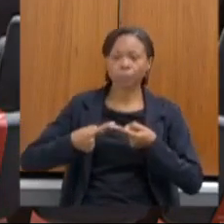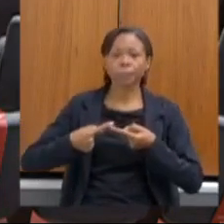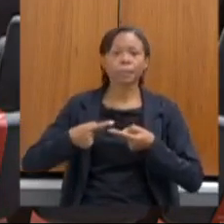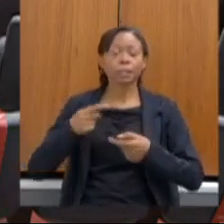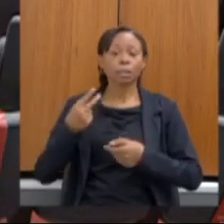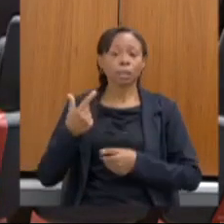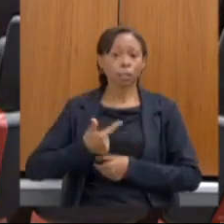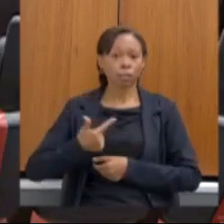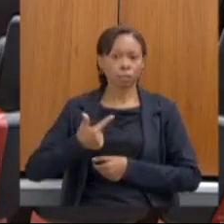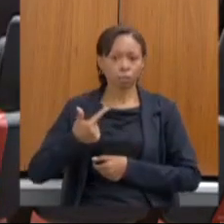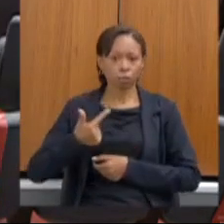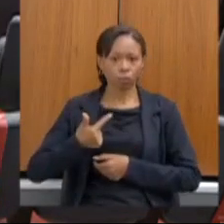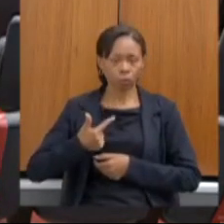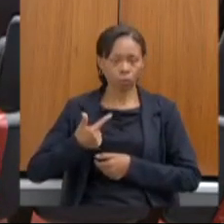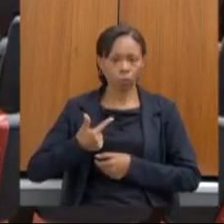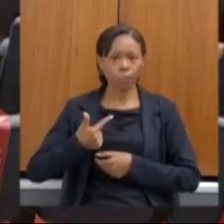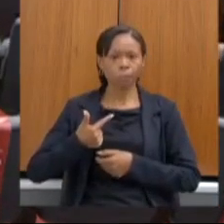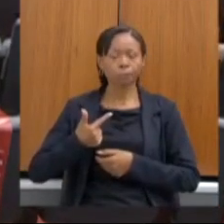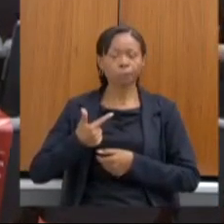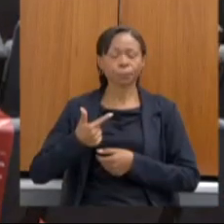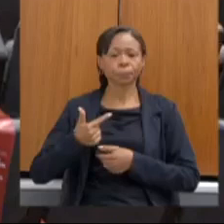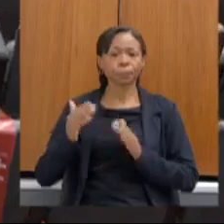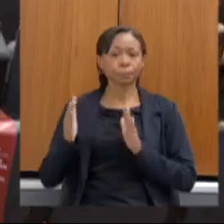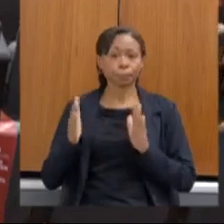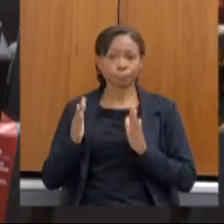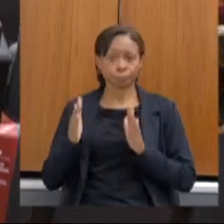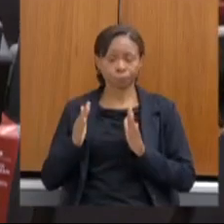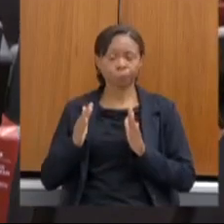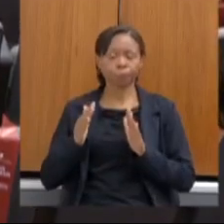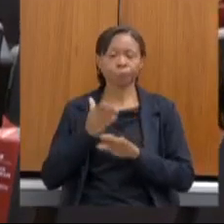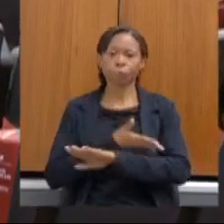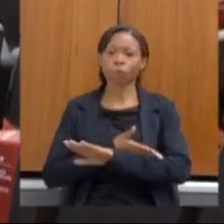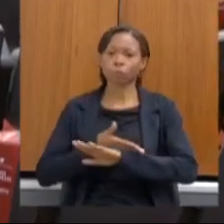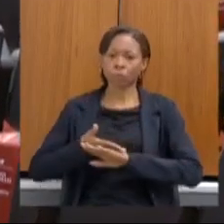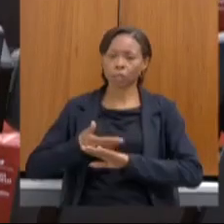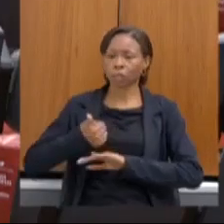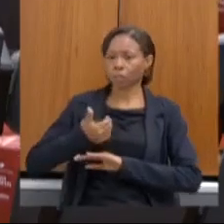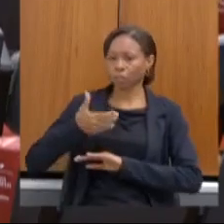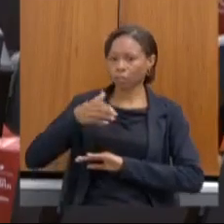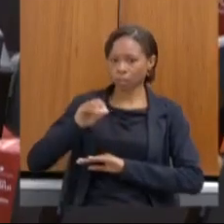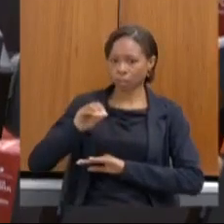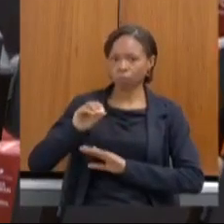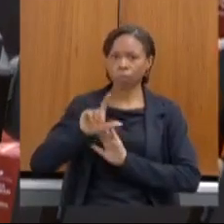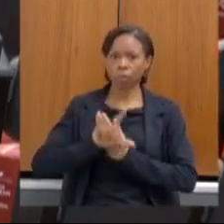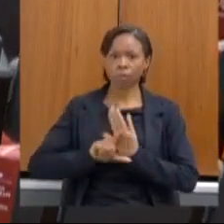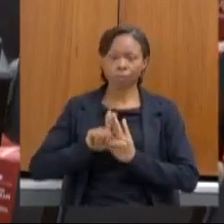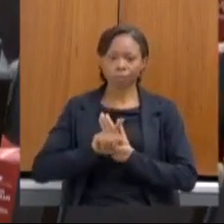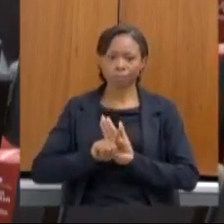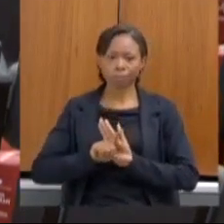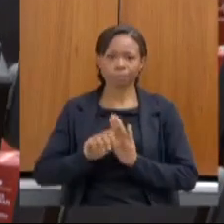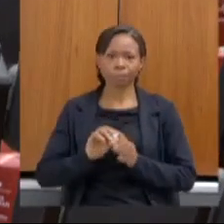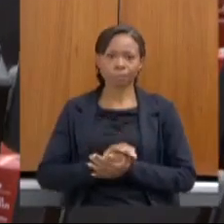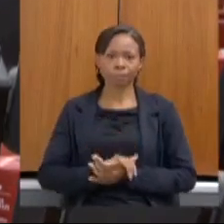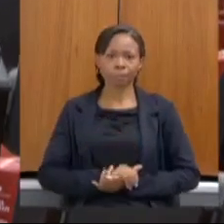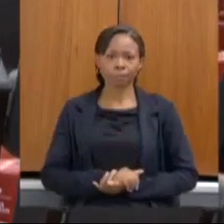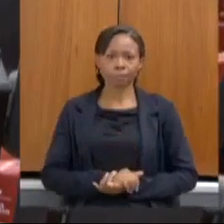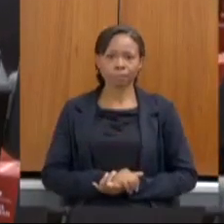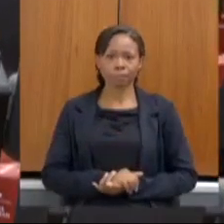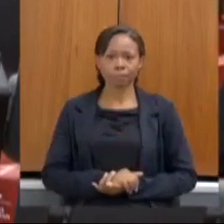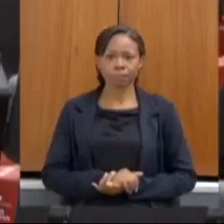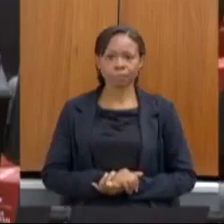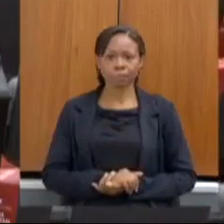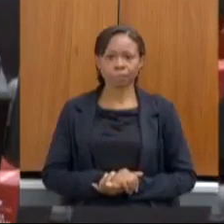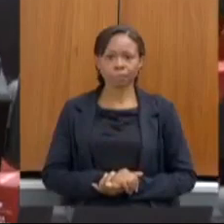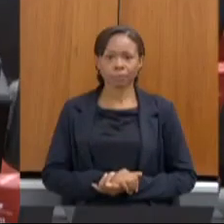2ª sessão Legislativa ordinária da décima nona legislatura quero registrar aqui a presença dos